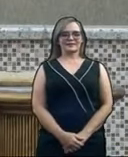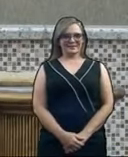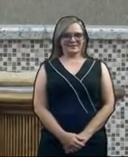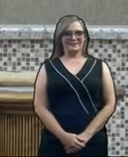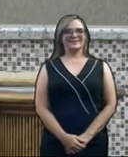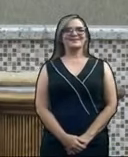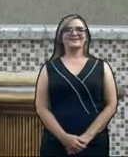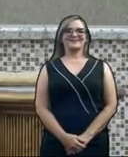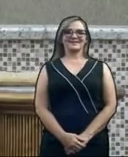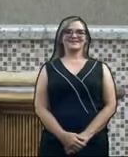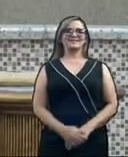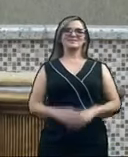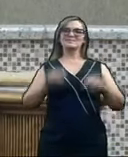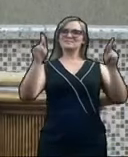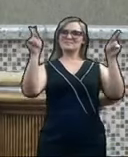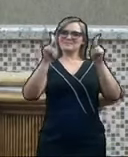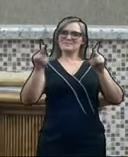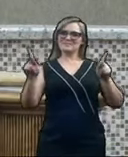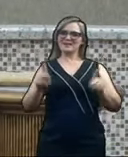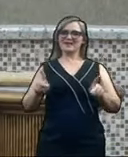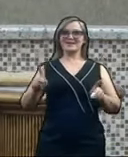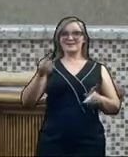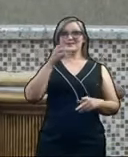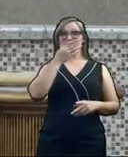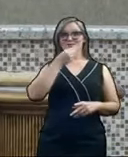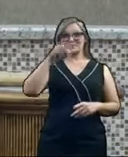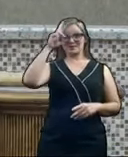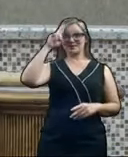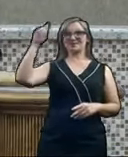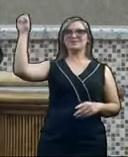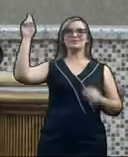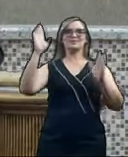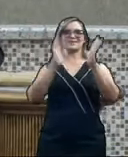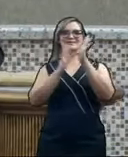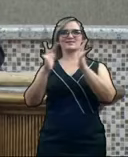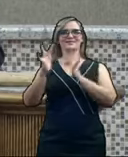o sol da igreja com a paz do Senhor Jesus